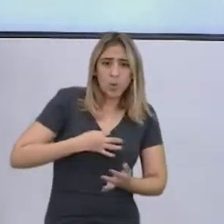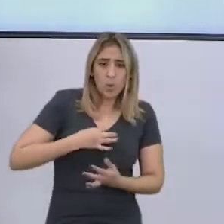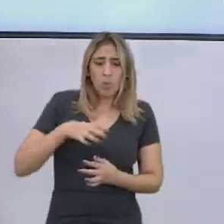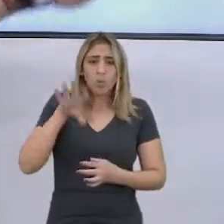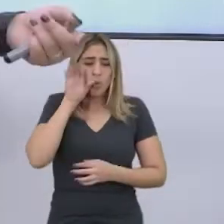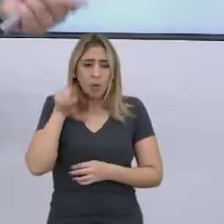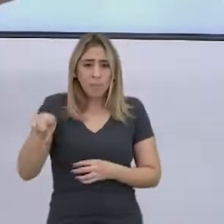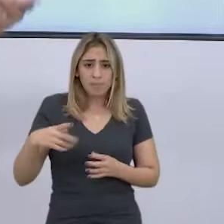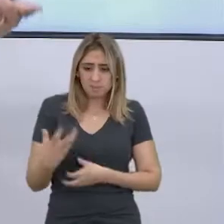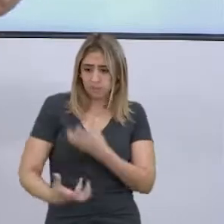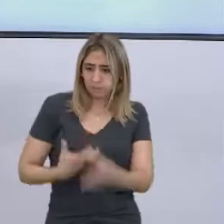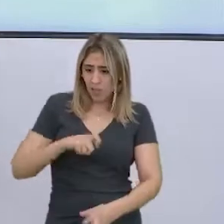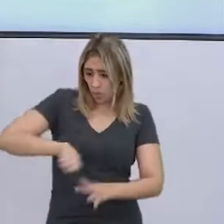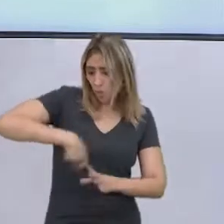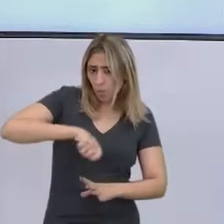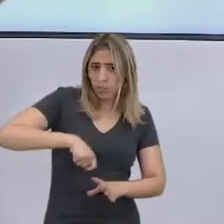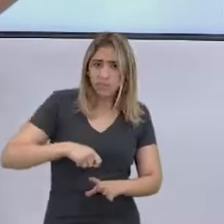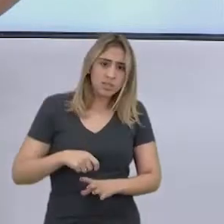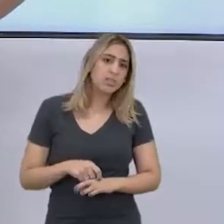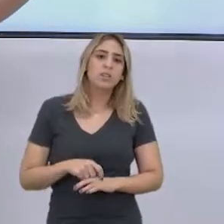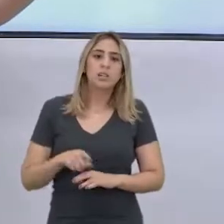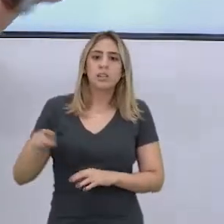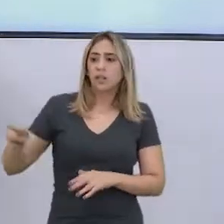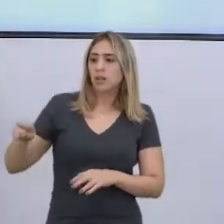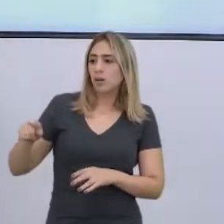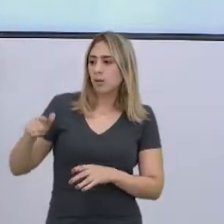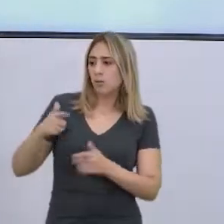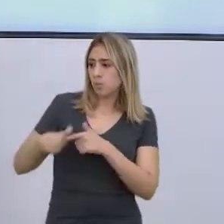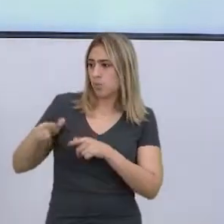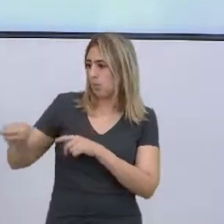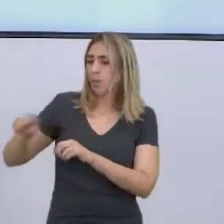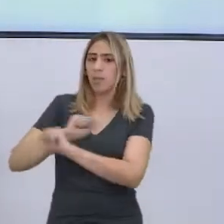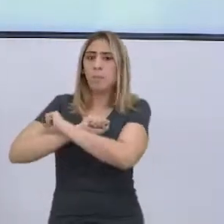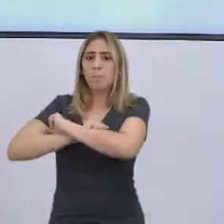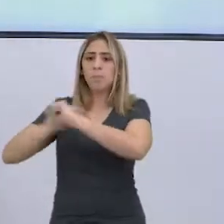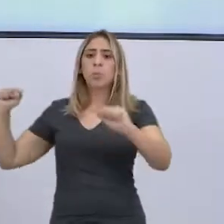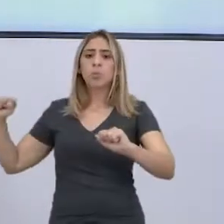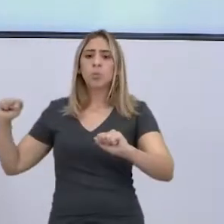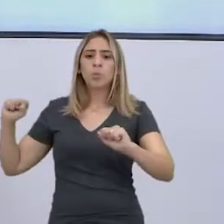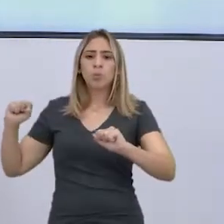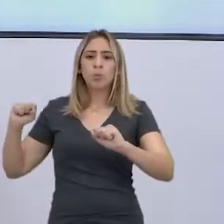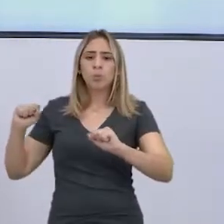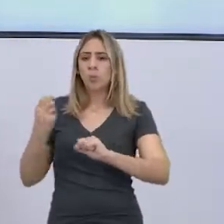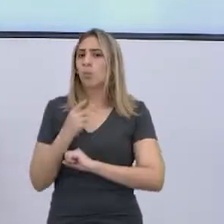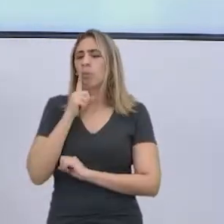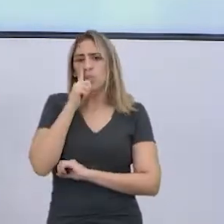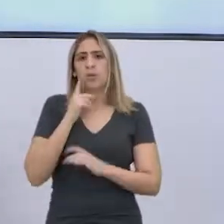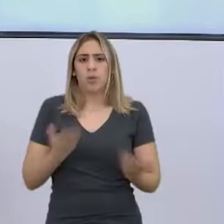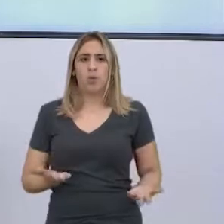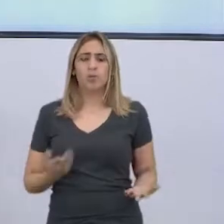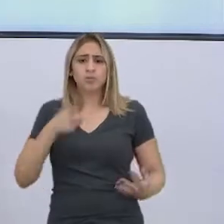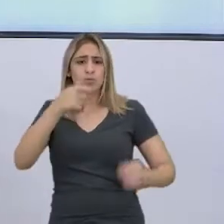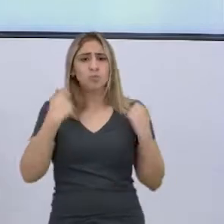enquanto a panela de pressão tá na cozinha, dá um pau naquele pino, ela explode. E, é muito perigoso. Então, você tem que dedicar um